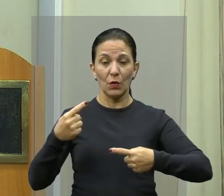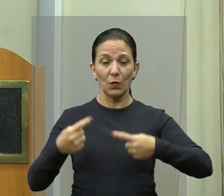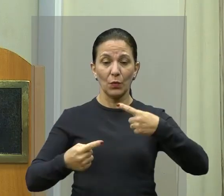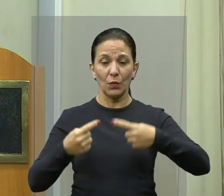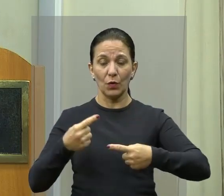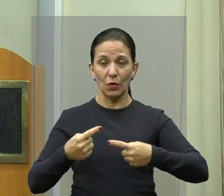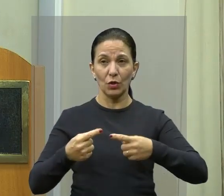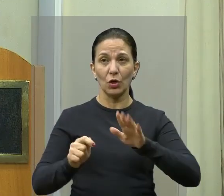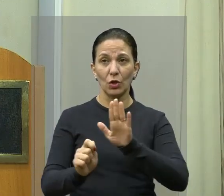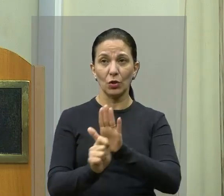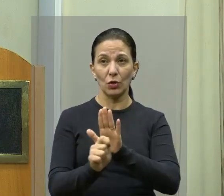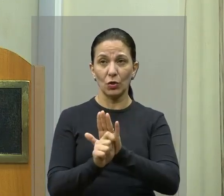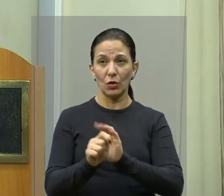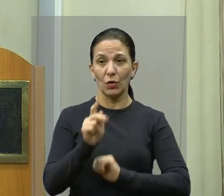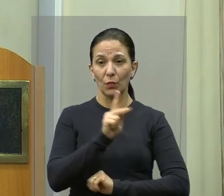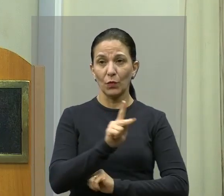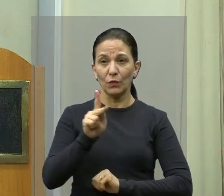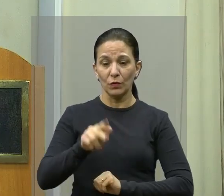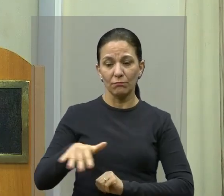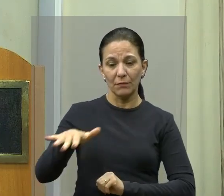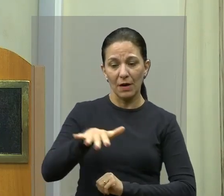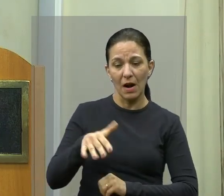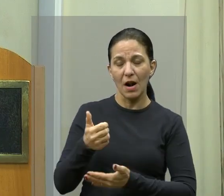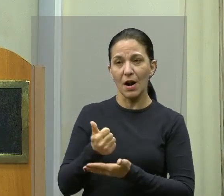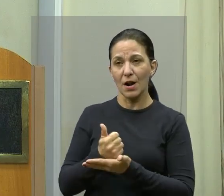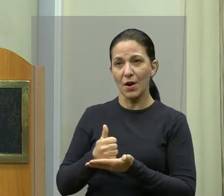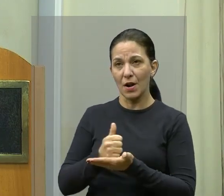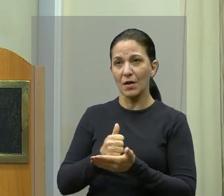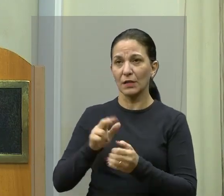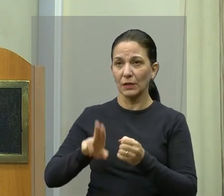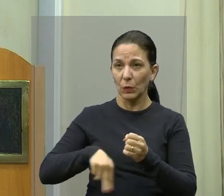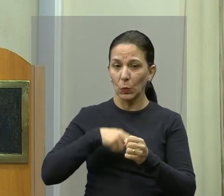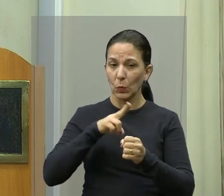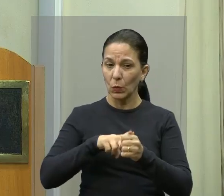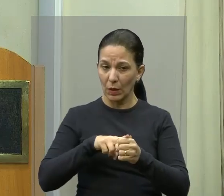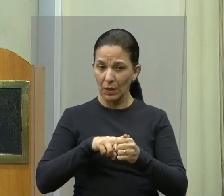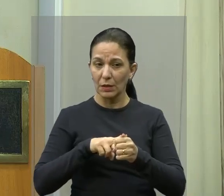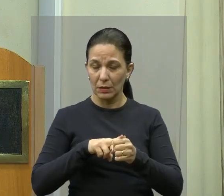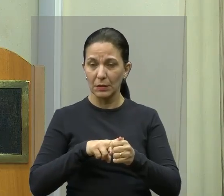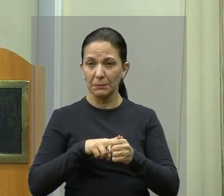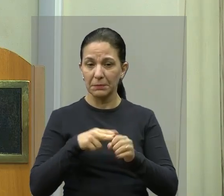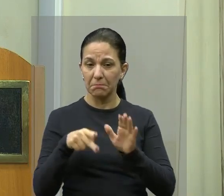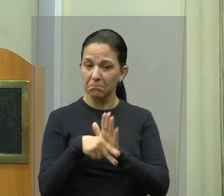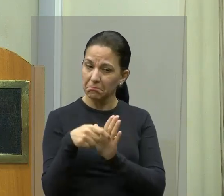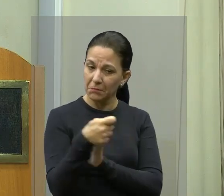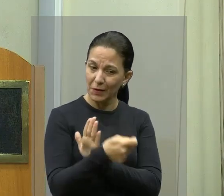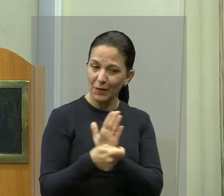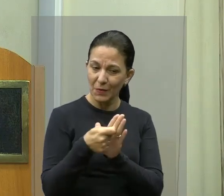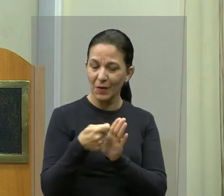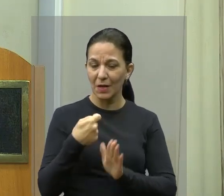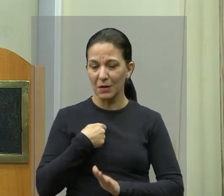sou professor da área de farmácia também, aqui na Unesp, da Faculdade de Ciências Farmacêuticas.